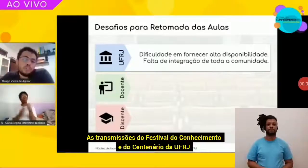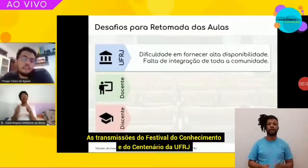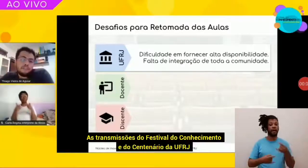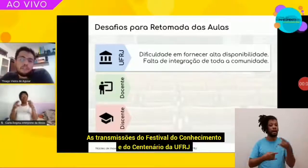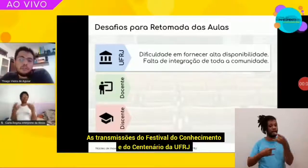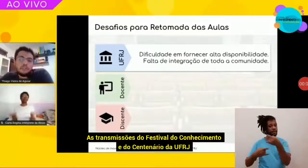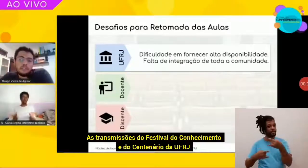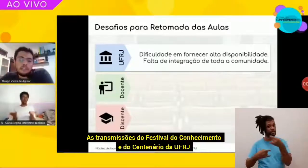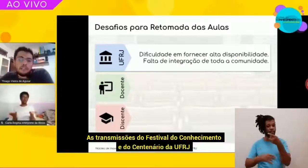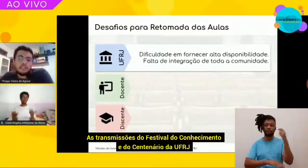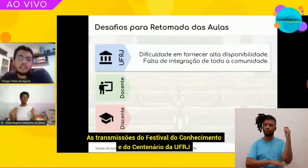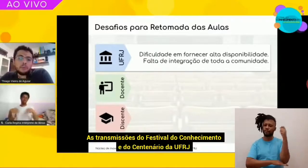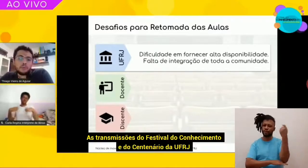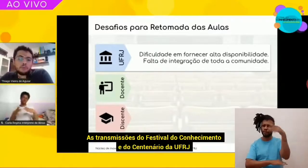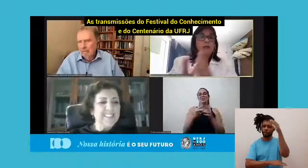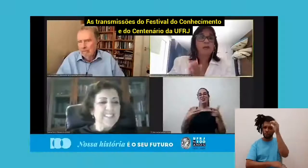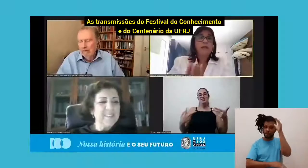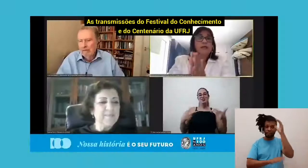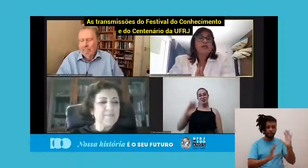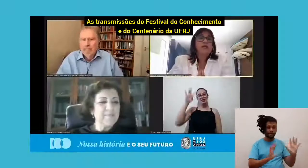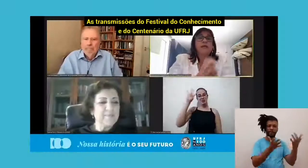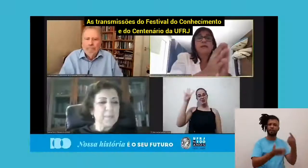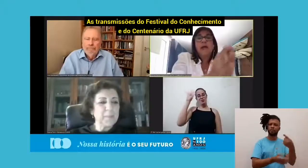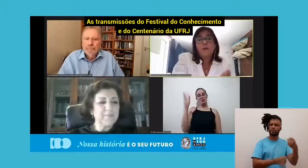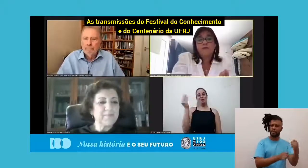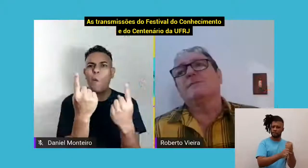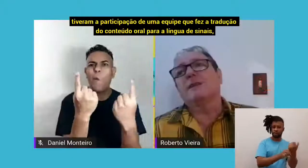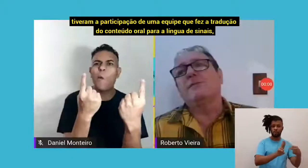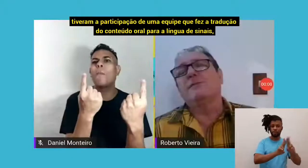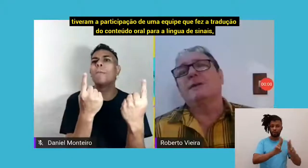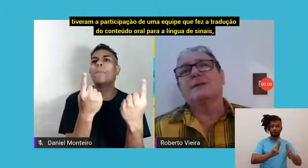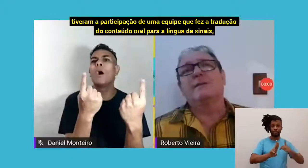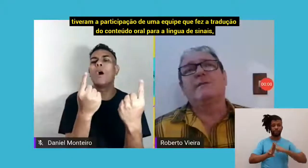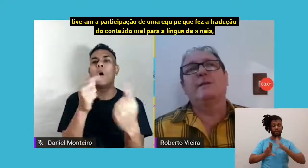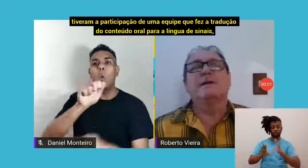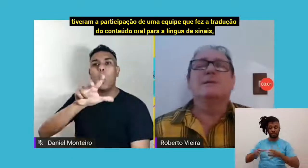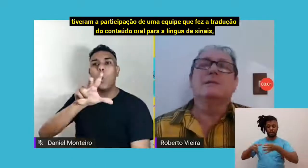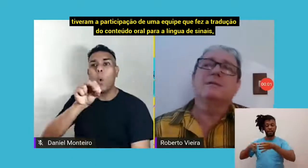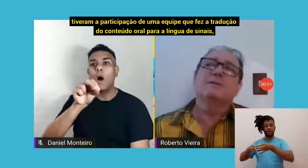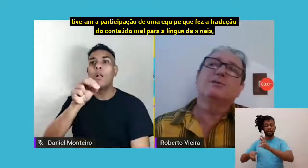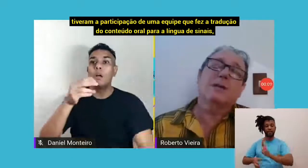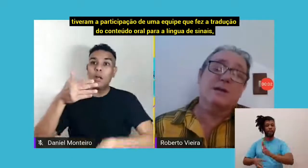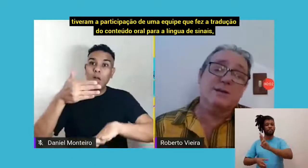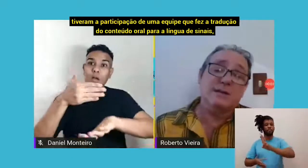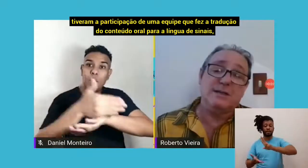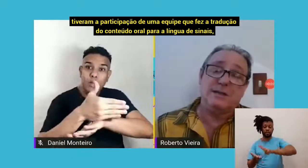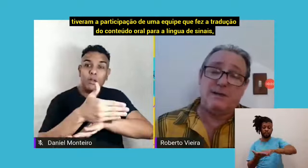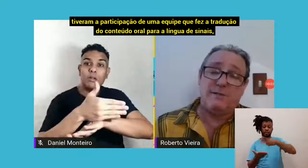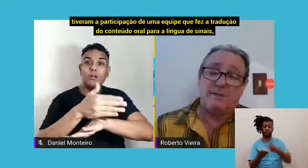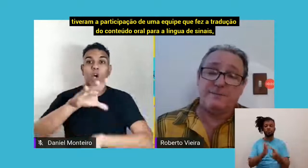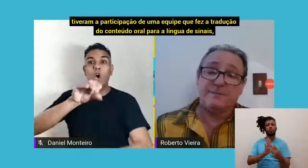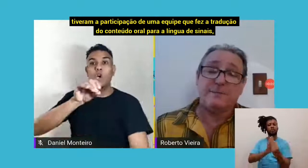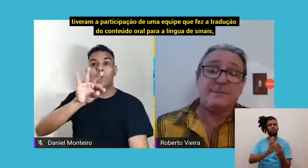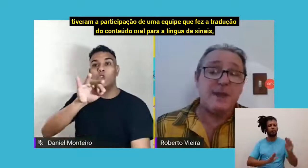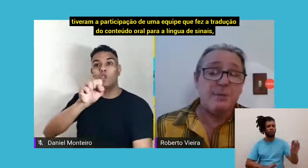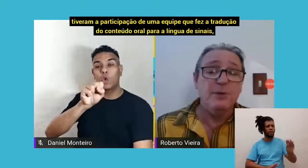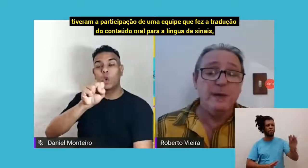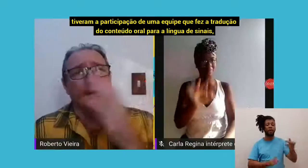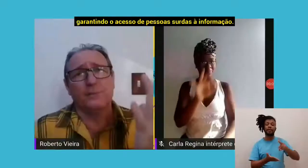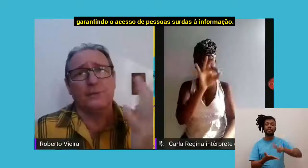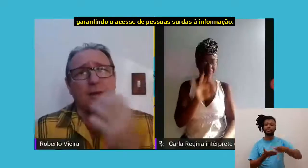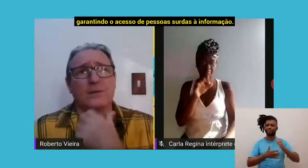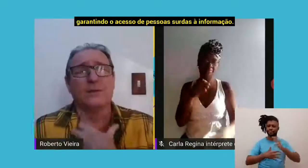As transmissões do Festival do Conhecimento e do Centenário da UFRJ tiveram a participação de uma equipe que fez a tradução do conteúdo oral para a língua